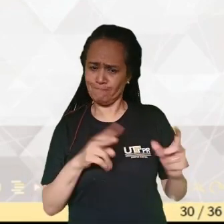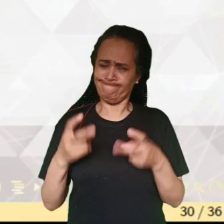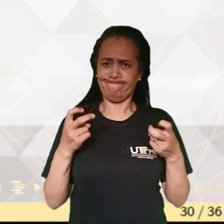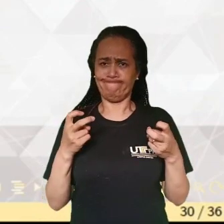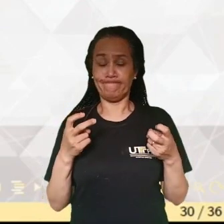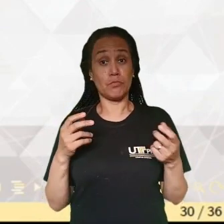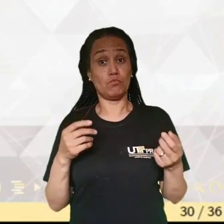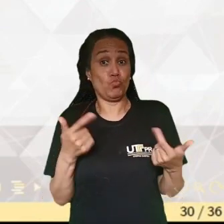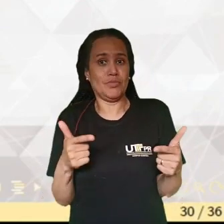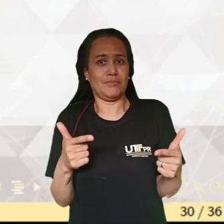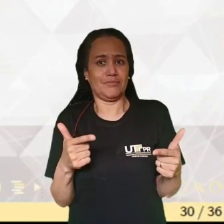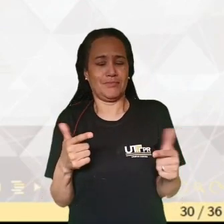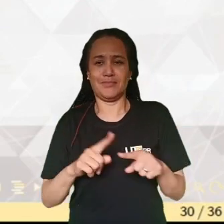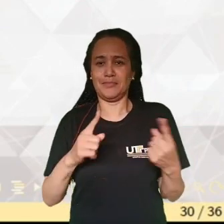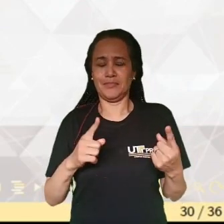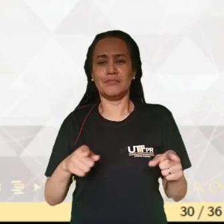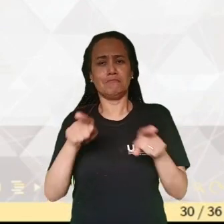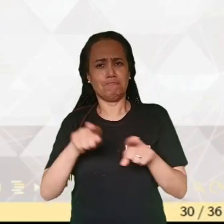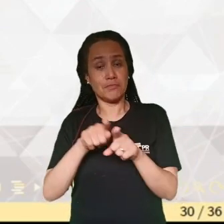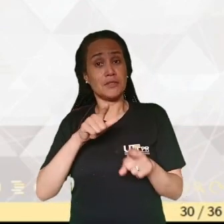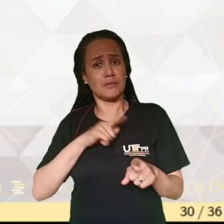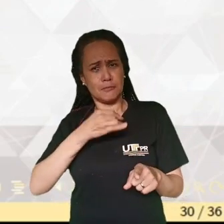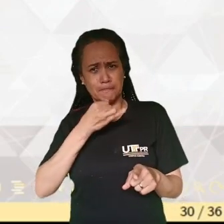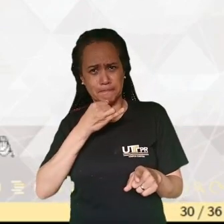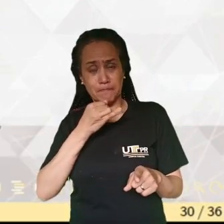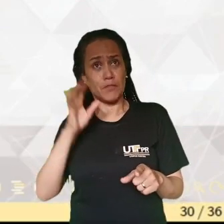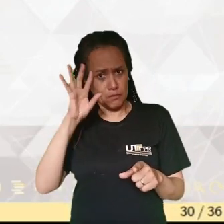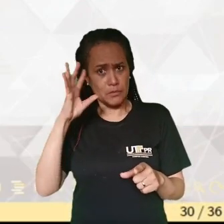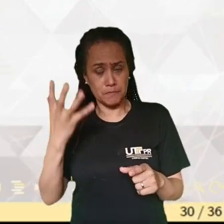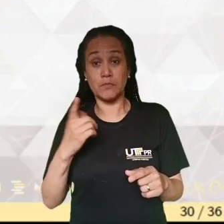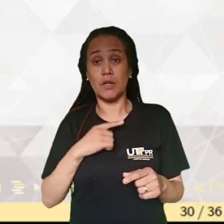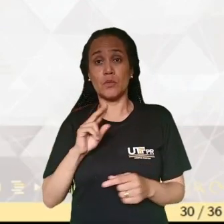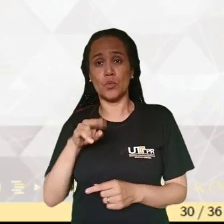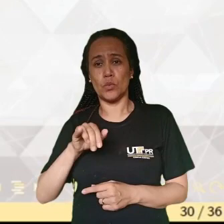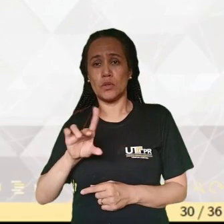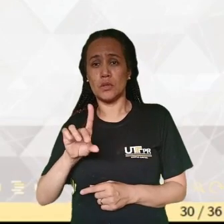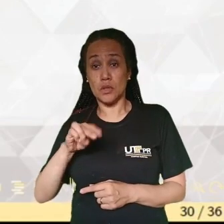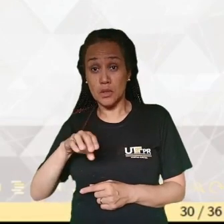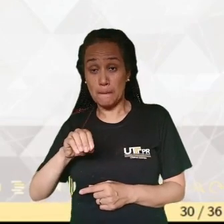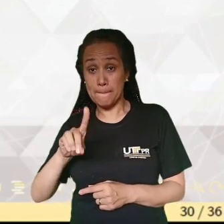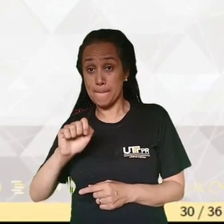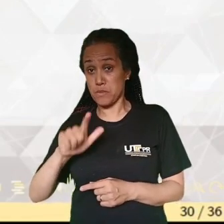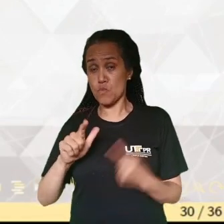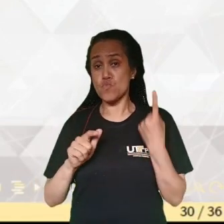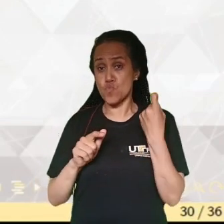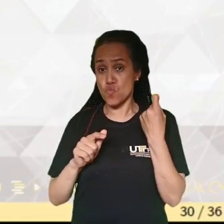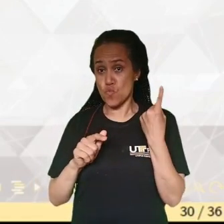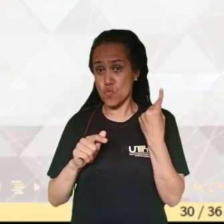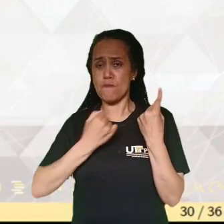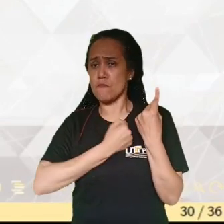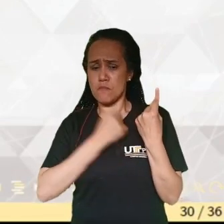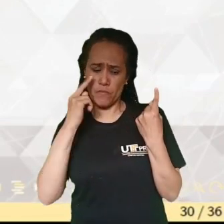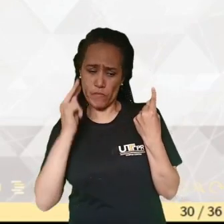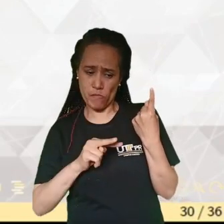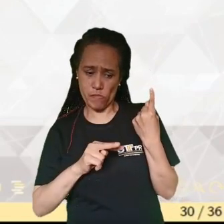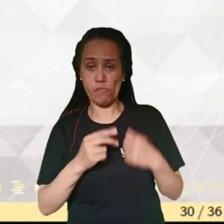mais? Não, não necessariamente ela existe. Então nós temos o caso em que você pode ter o unimodal, um valor apenas ele